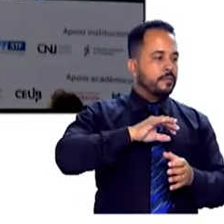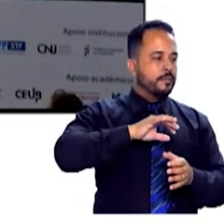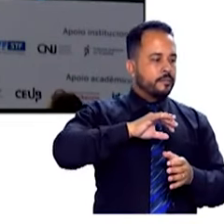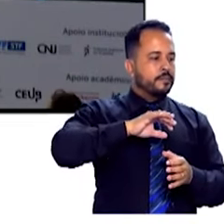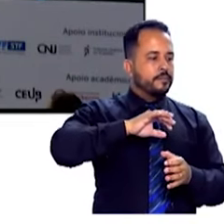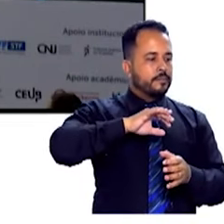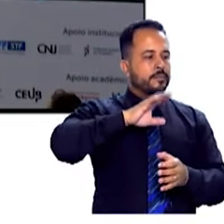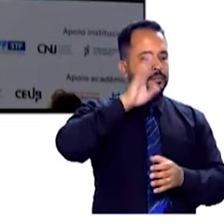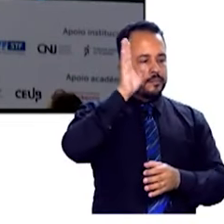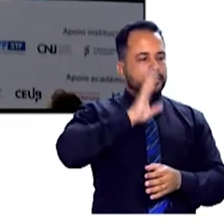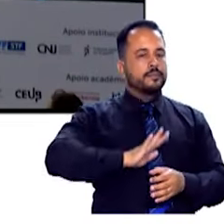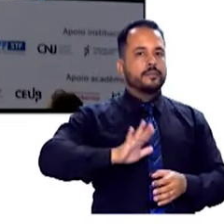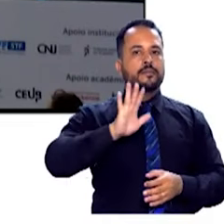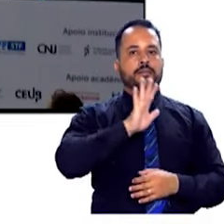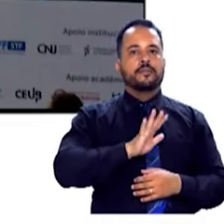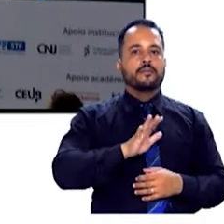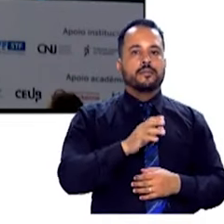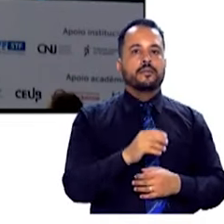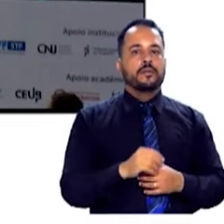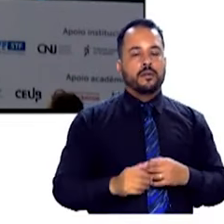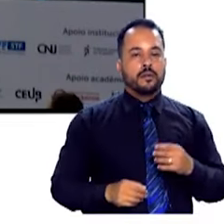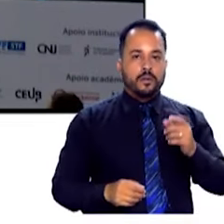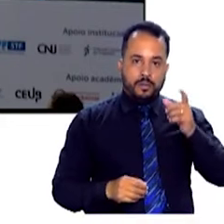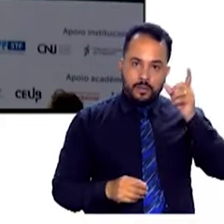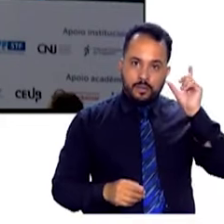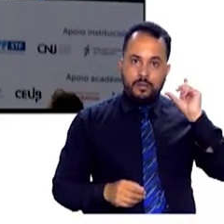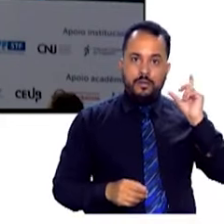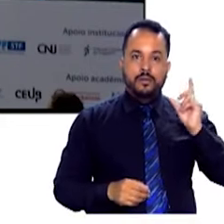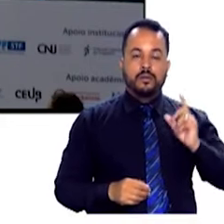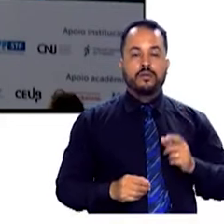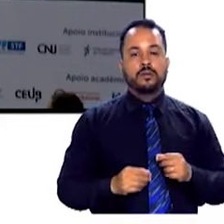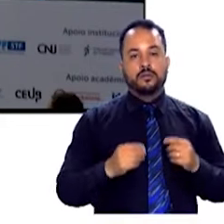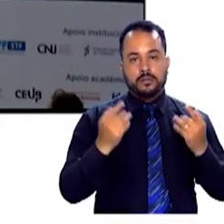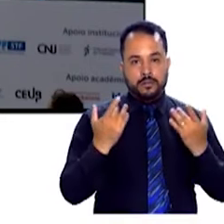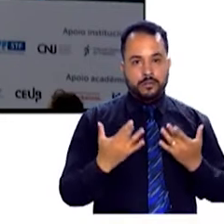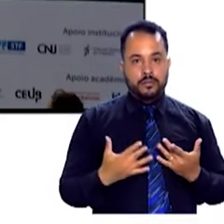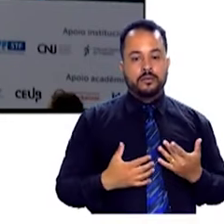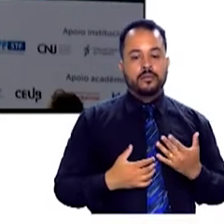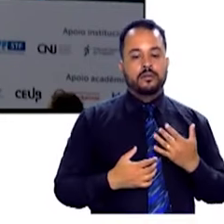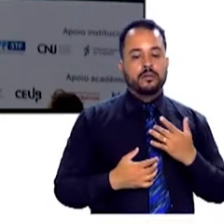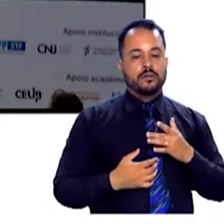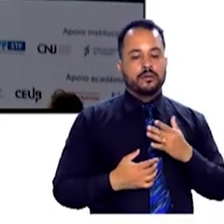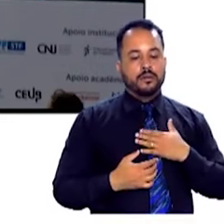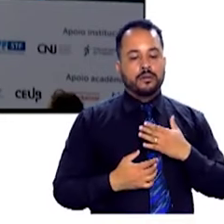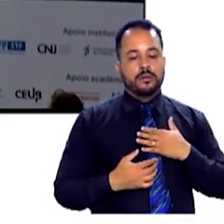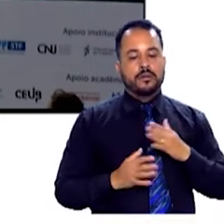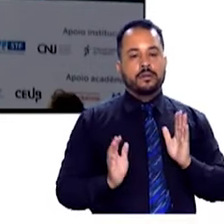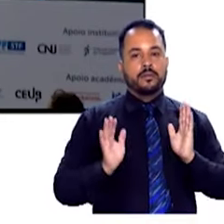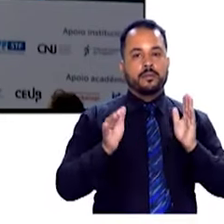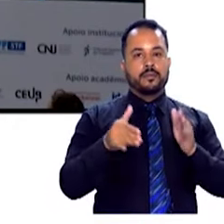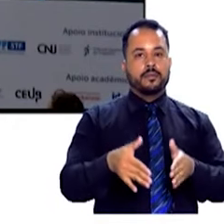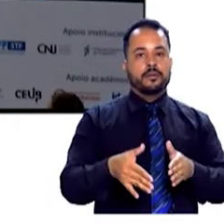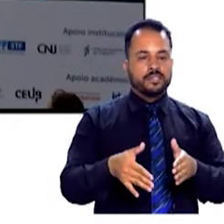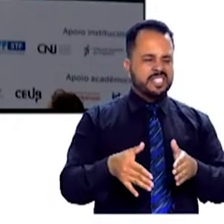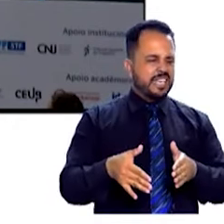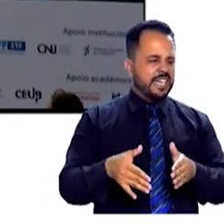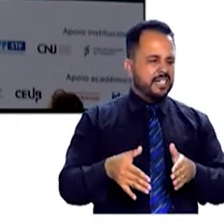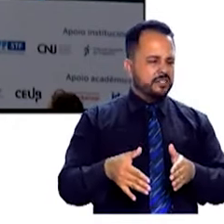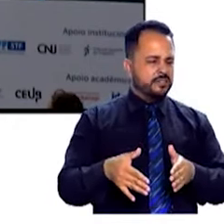Scott ontem eu tive eh de participar no senado federal